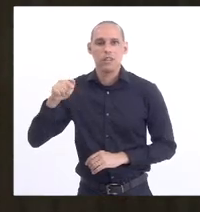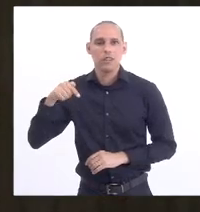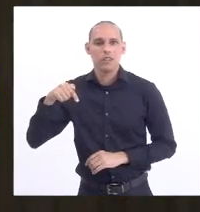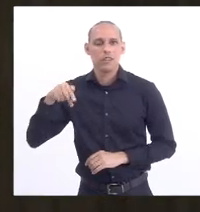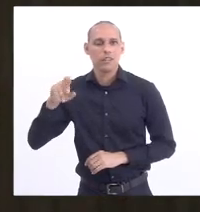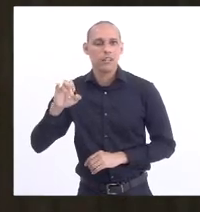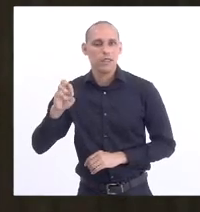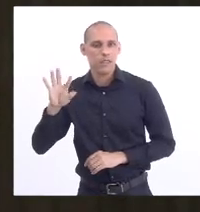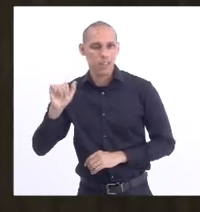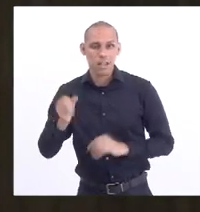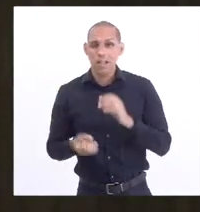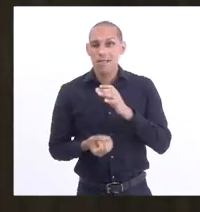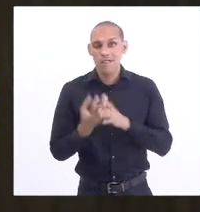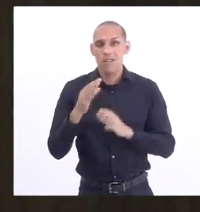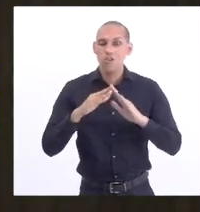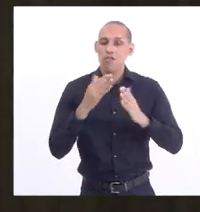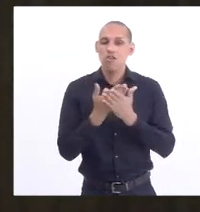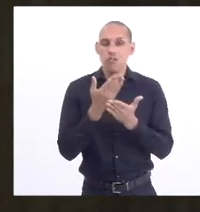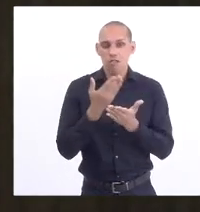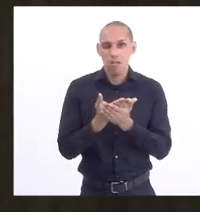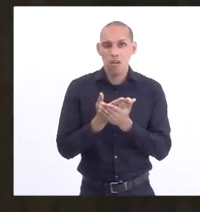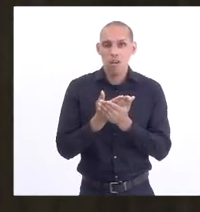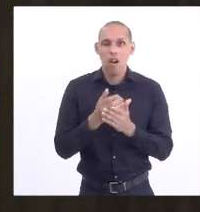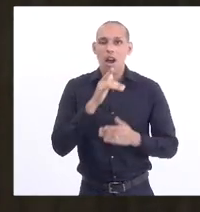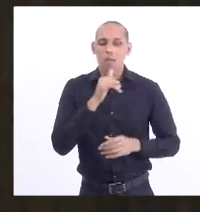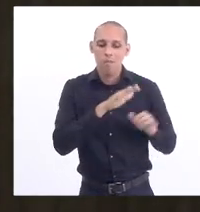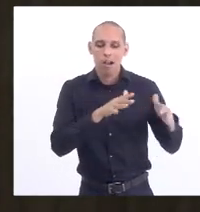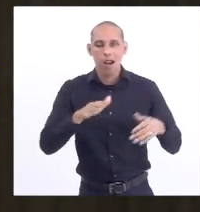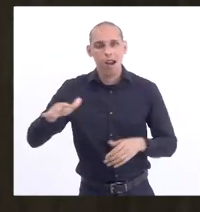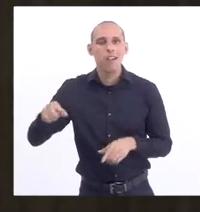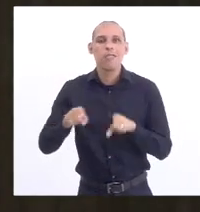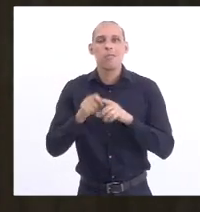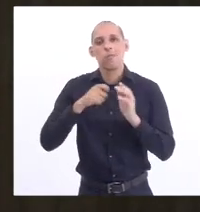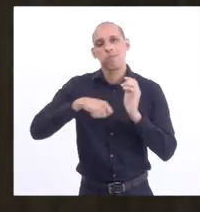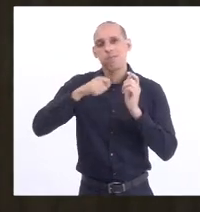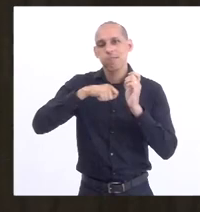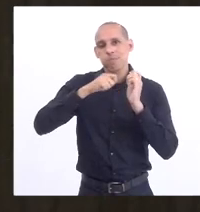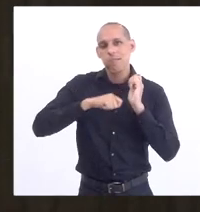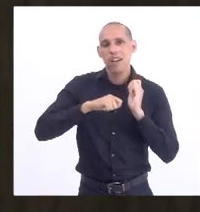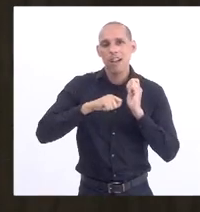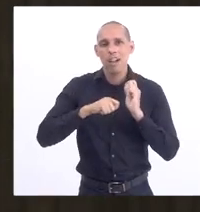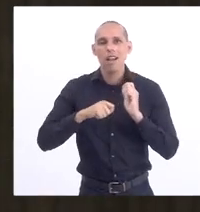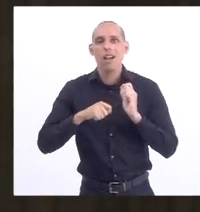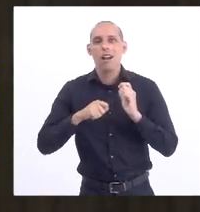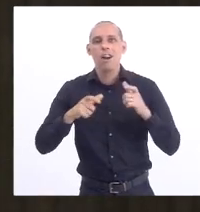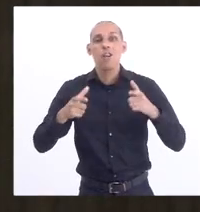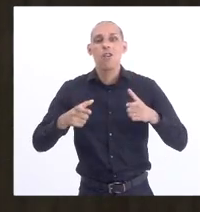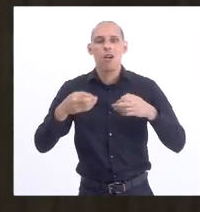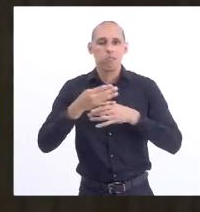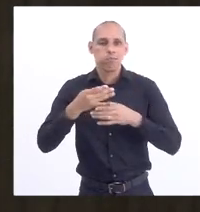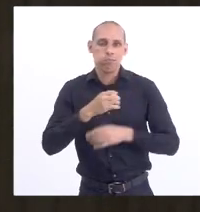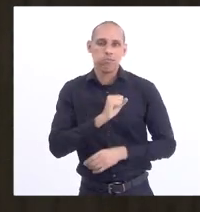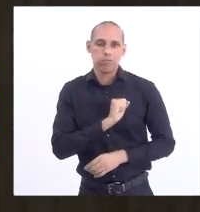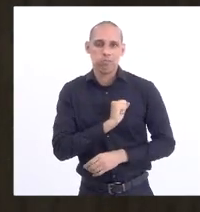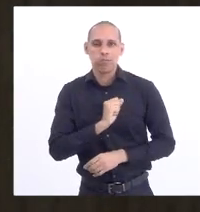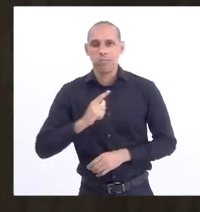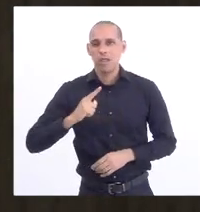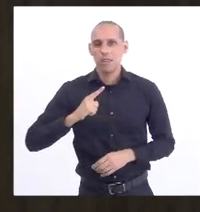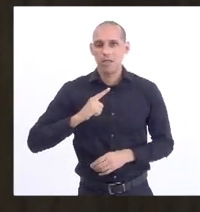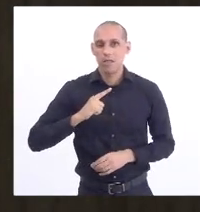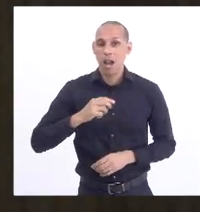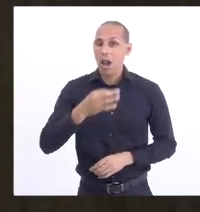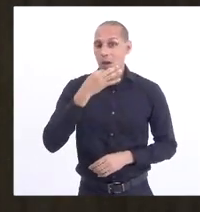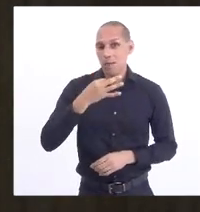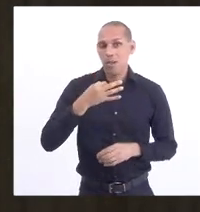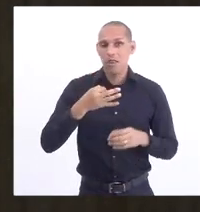Pesca no município de São Gonçalo. Parecer da CCJ, emitido pelo deputado